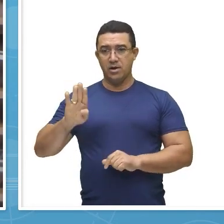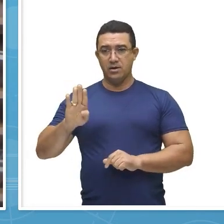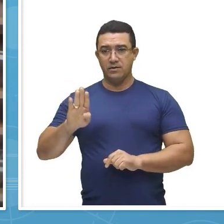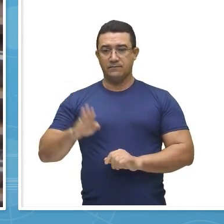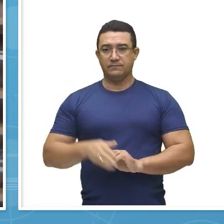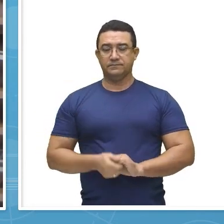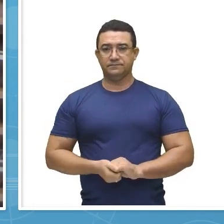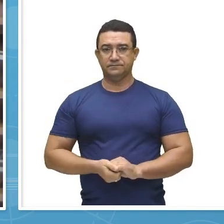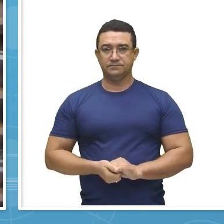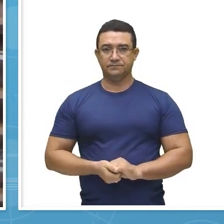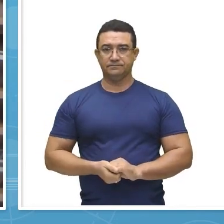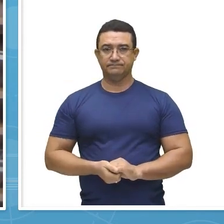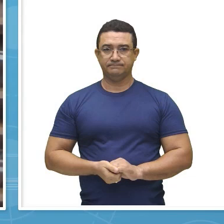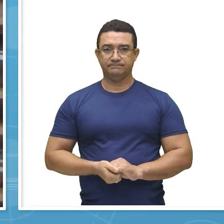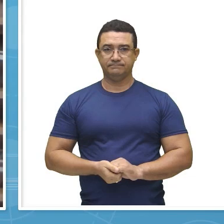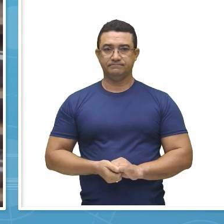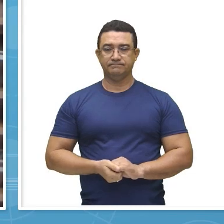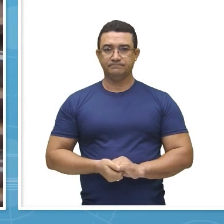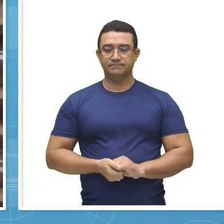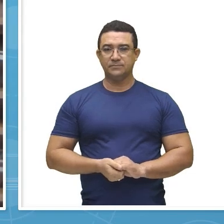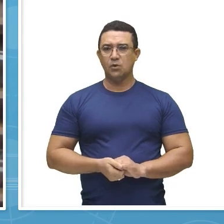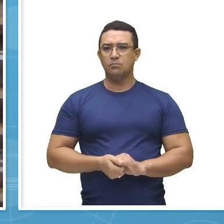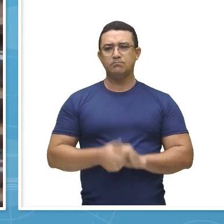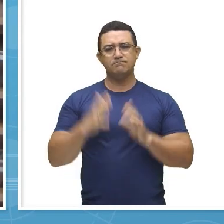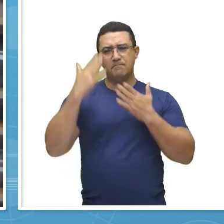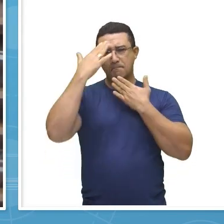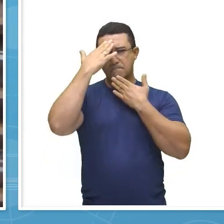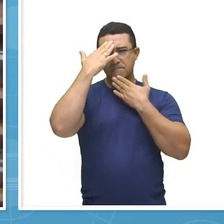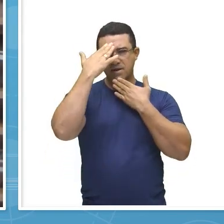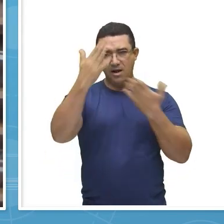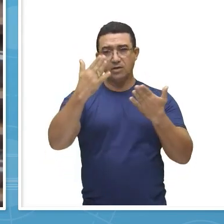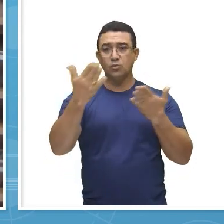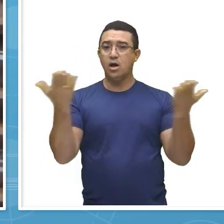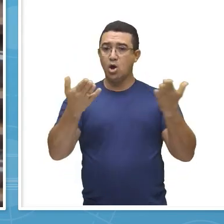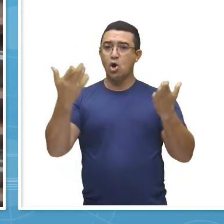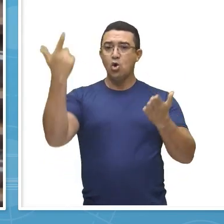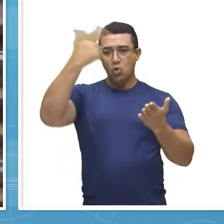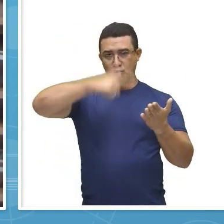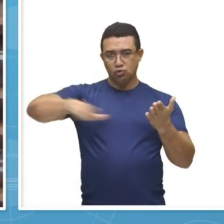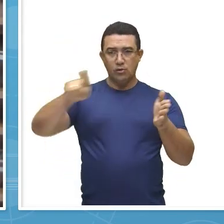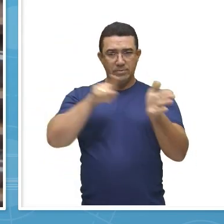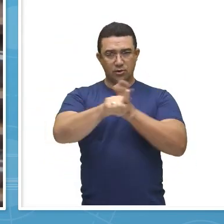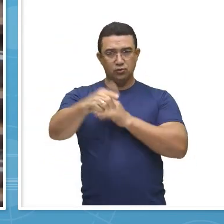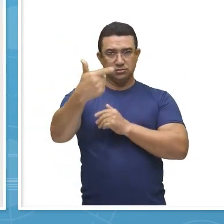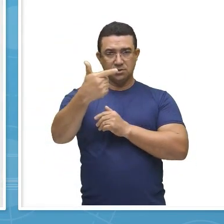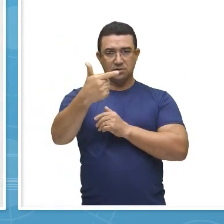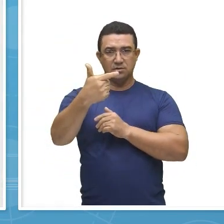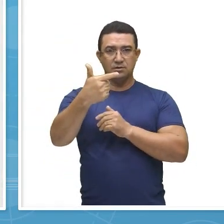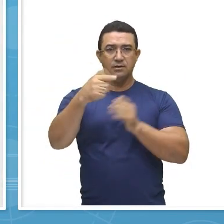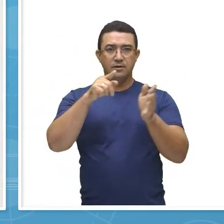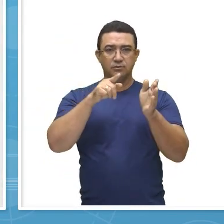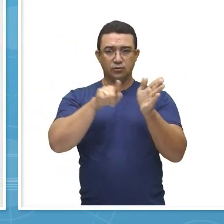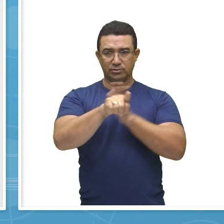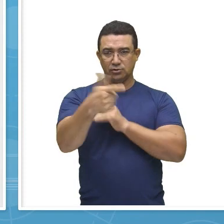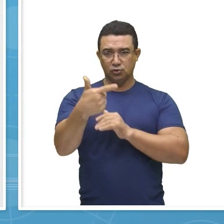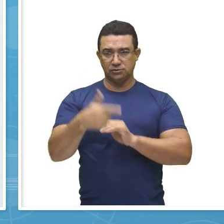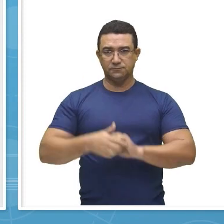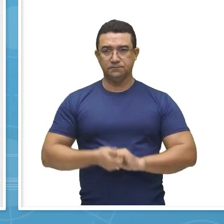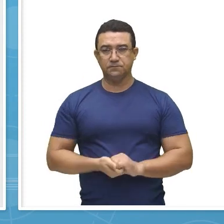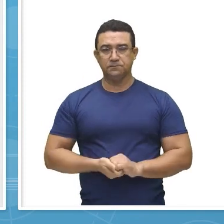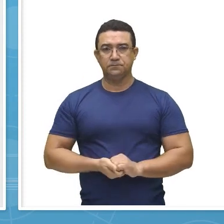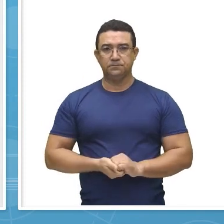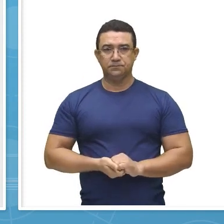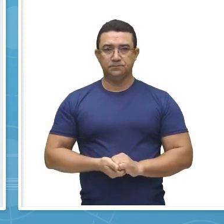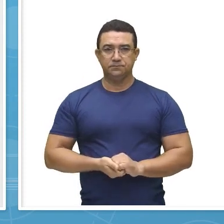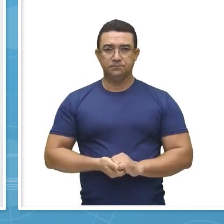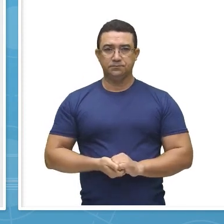Ruas, letra B. Então, queridos, muito obrigada. E nós vamos continuar agora com a nossa segunda questão. Vamos lá, então? Olha aí, vou ler